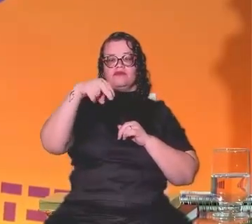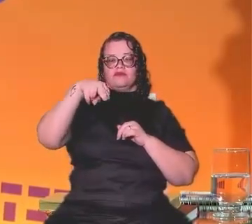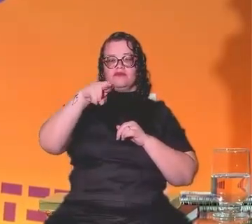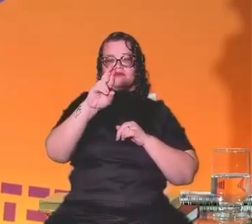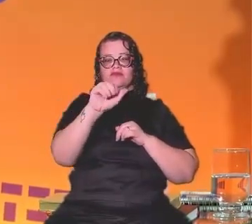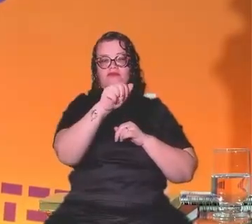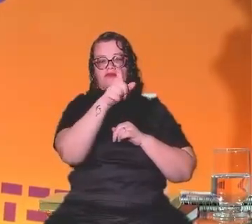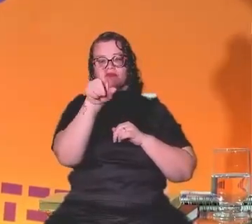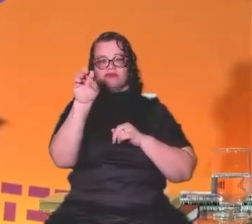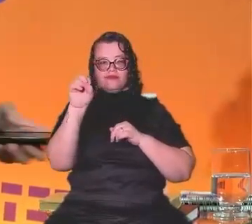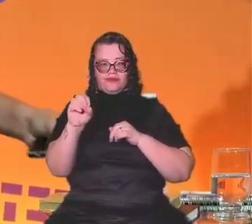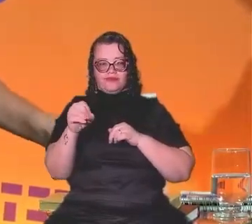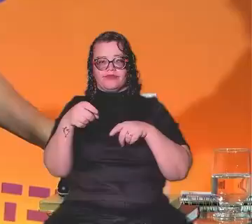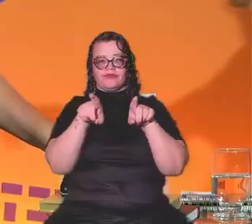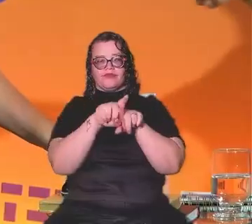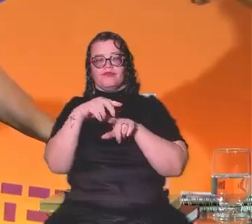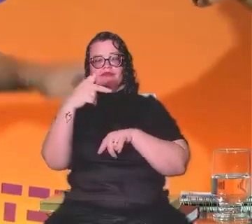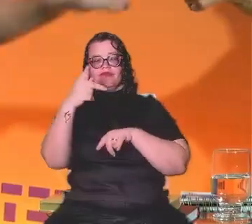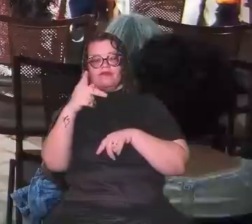Penha.